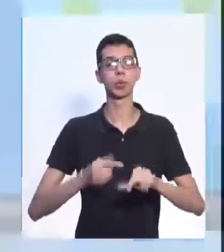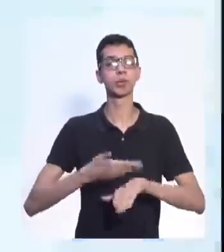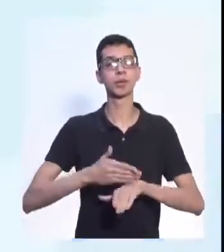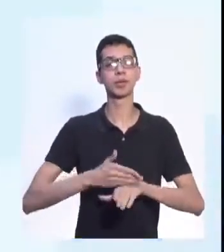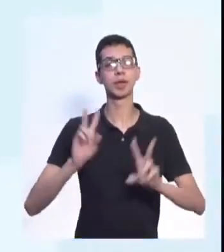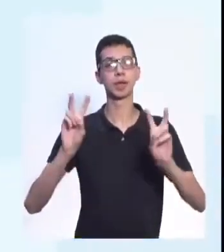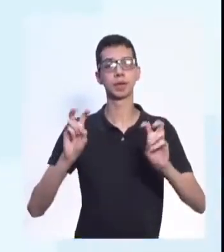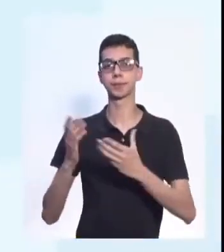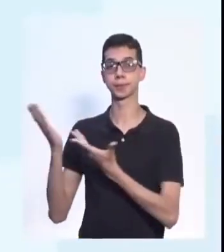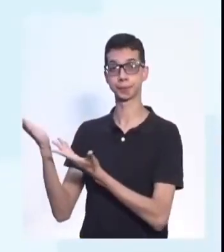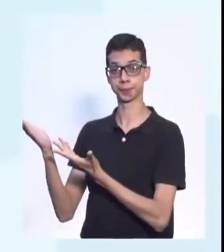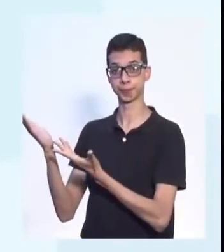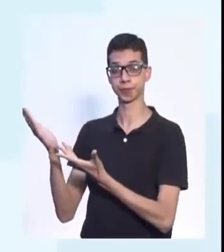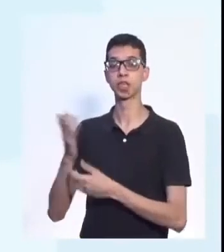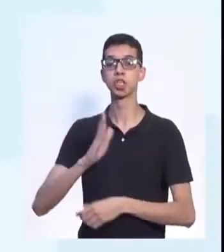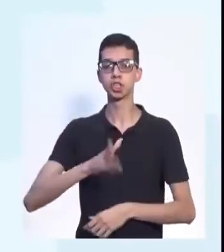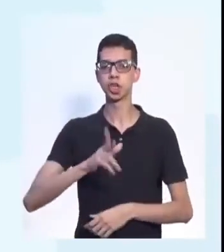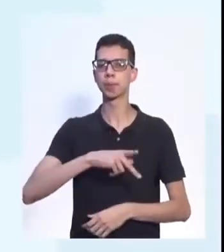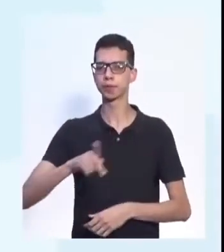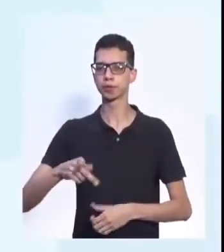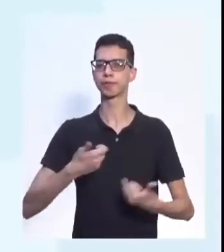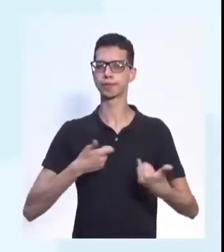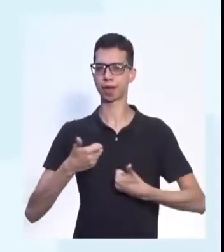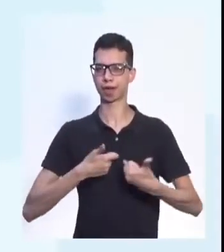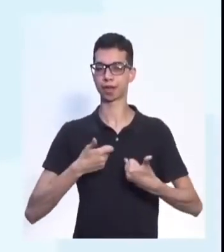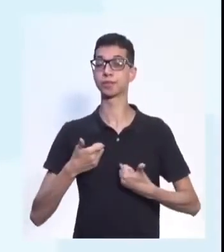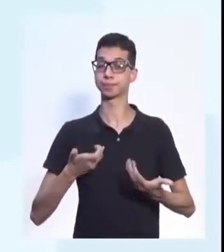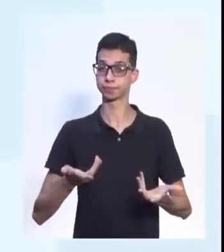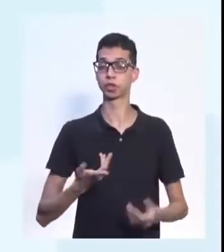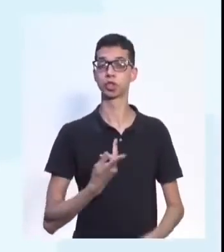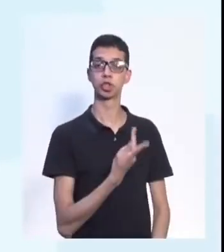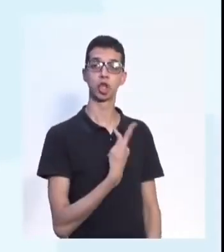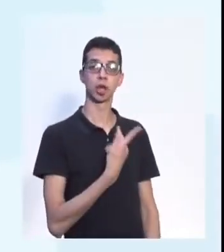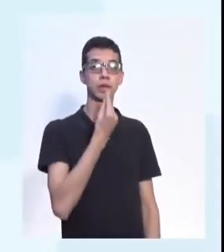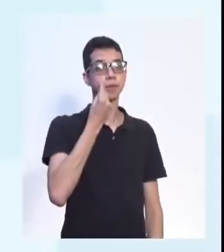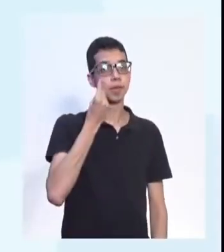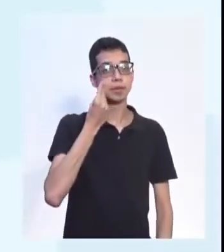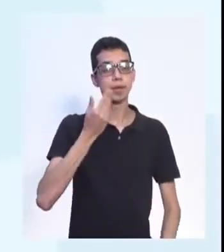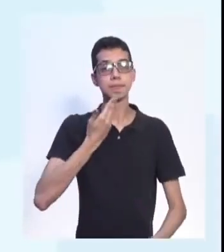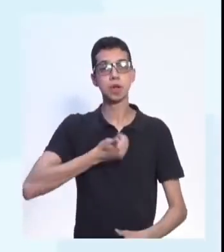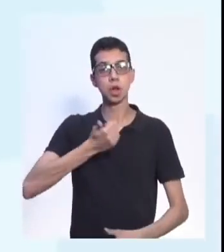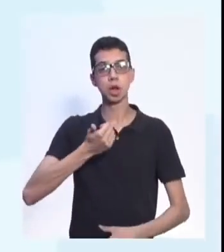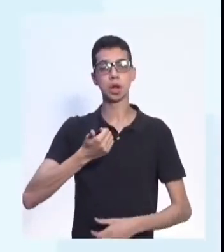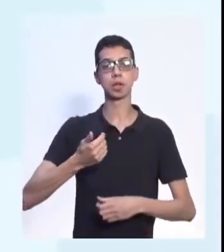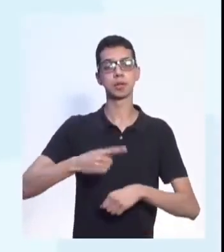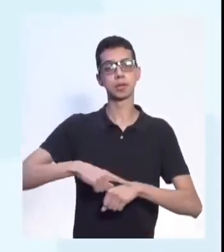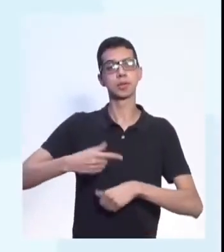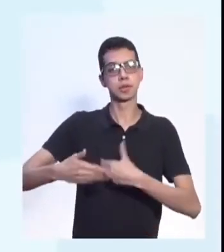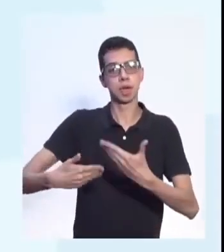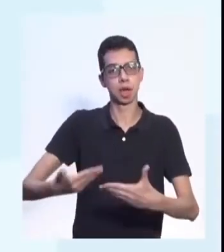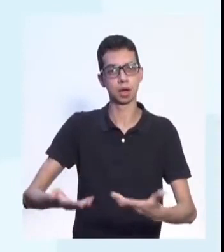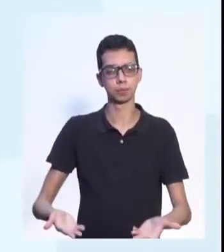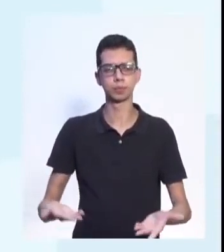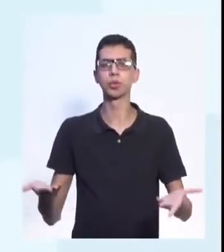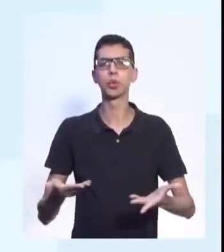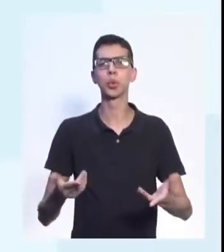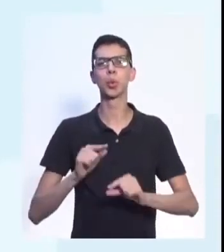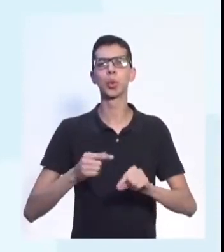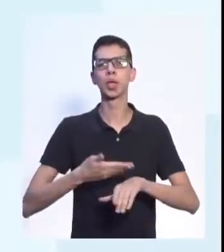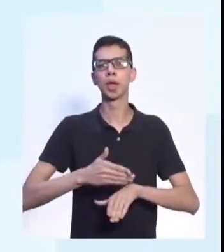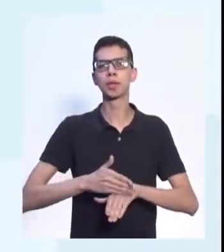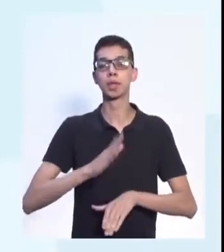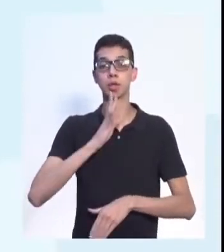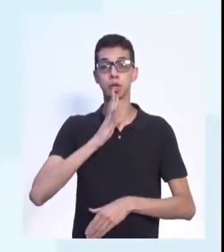aula. A gente ouviu vocês, professores, a gente está tentando melhorar aí, né, ao longo do tempo. Então, a habilidade dessa aula é reconhecer